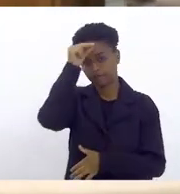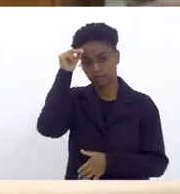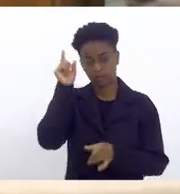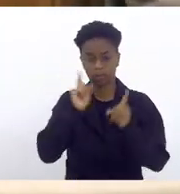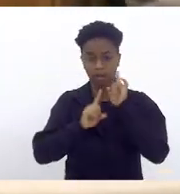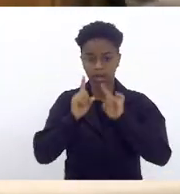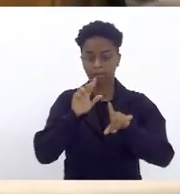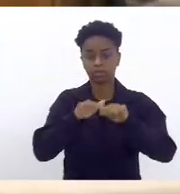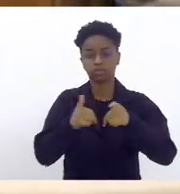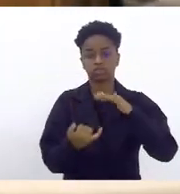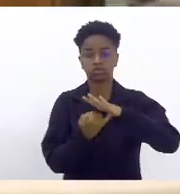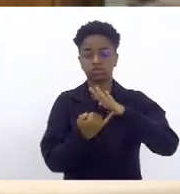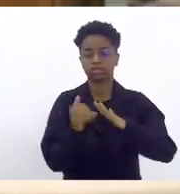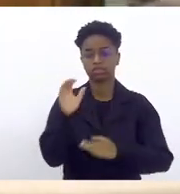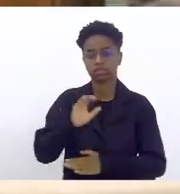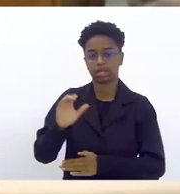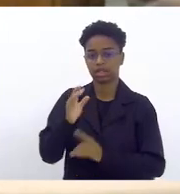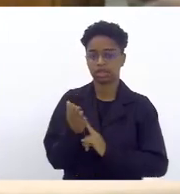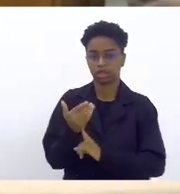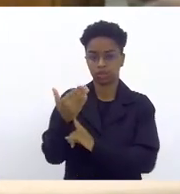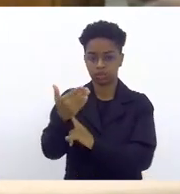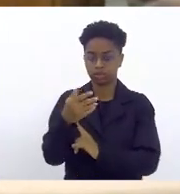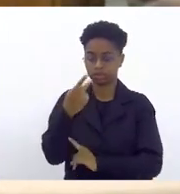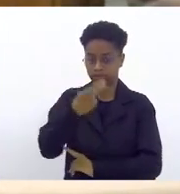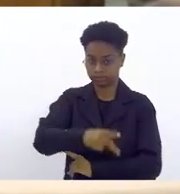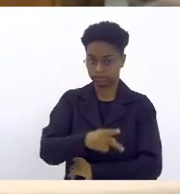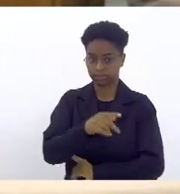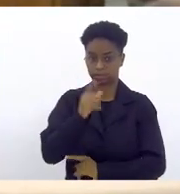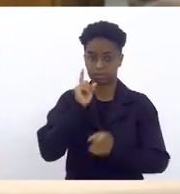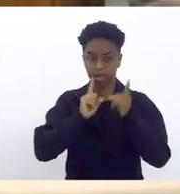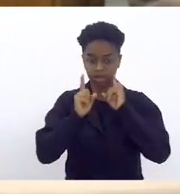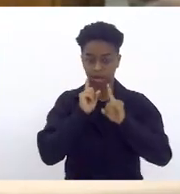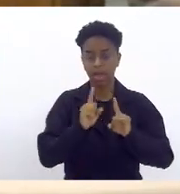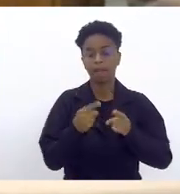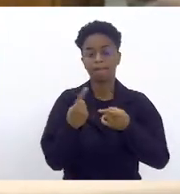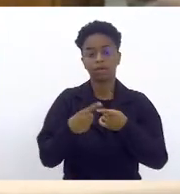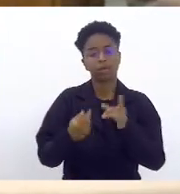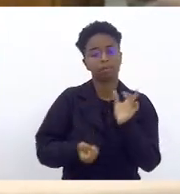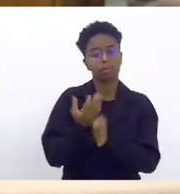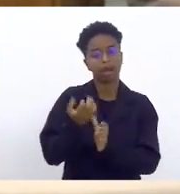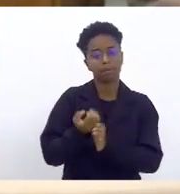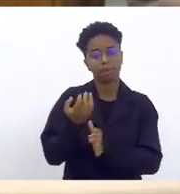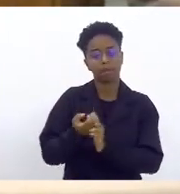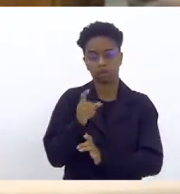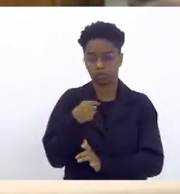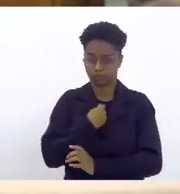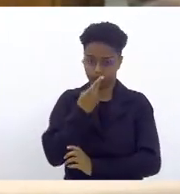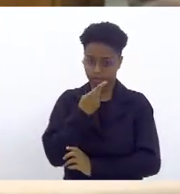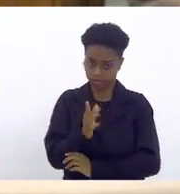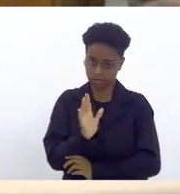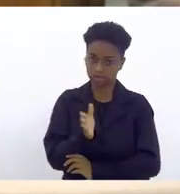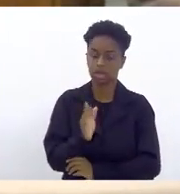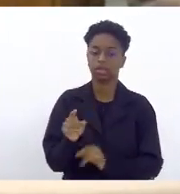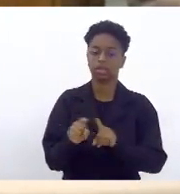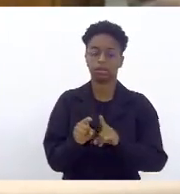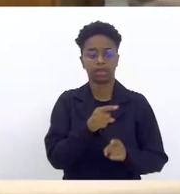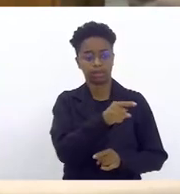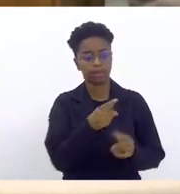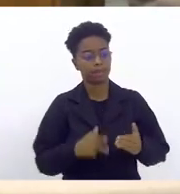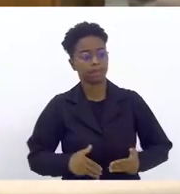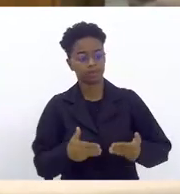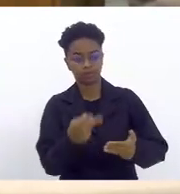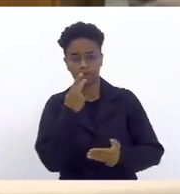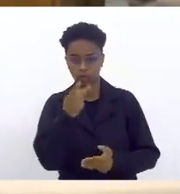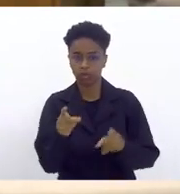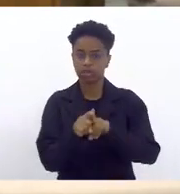Instituto Ciência e Tecnologia demarcar que produz como a gente bem falou como o ministro falou a